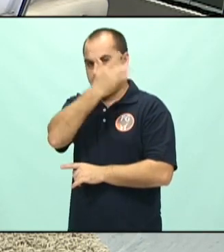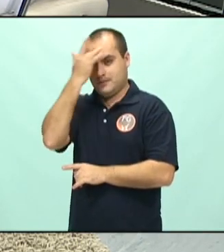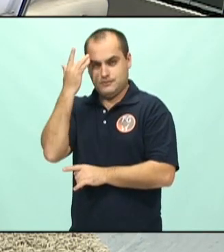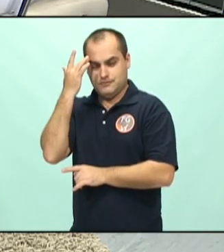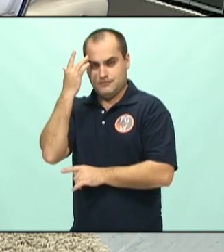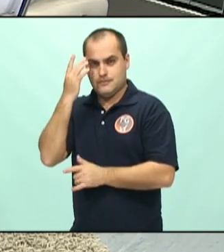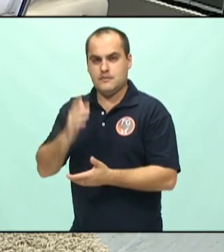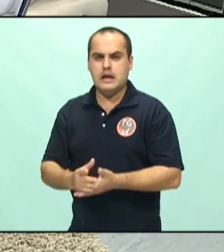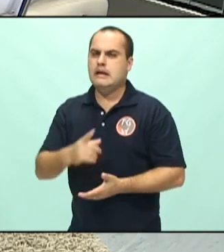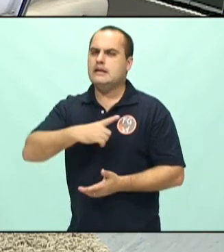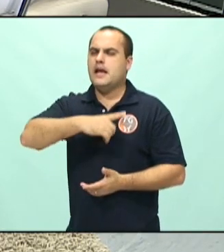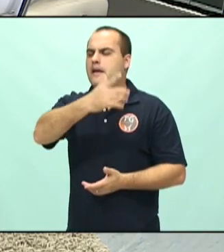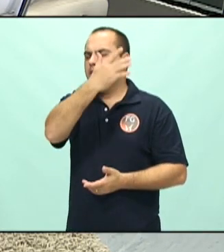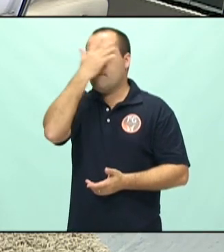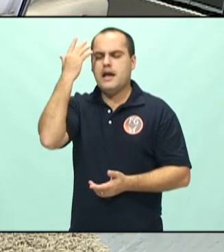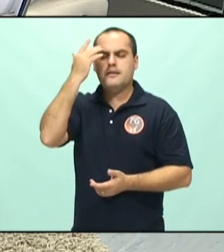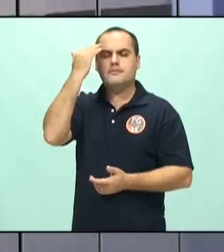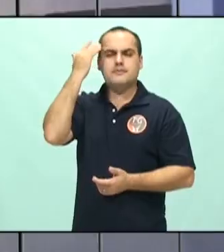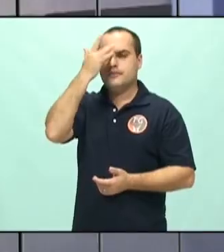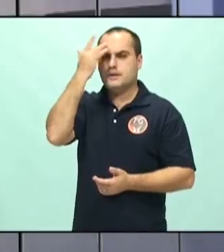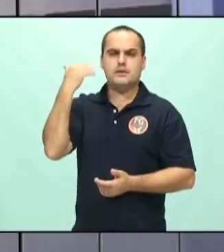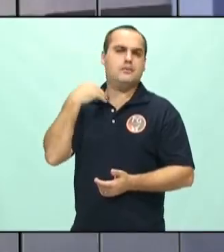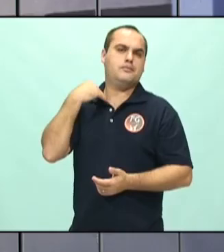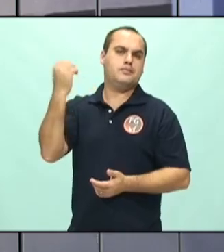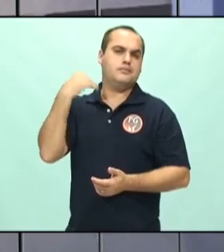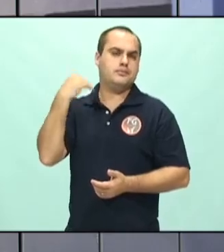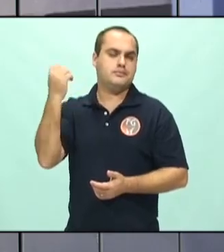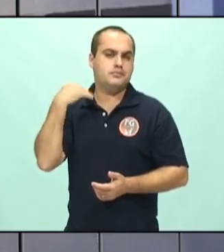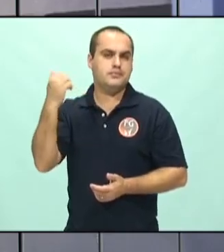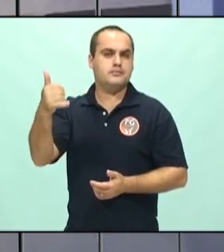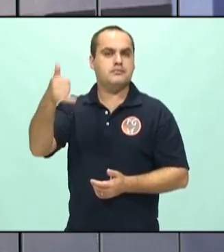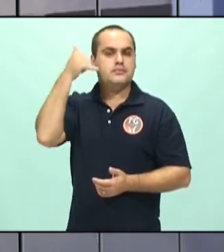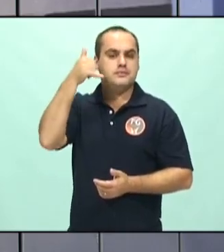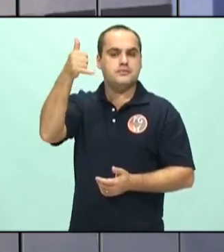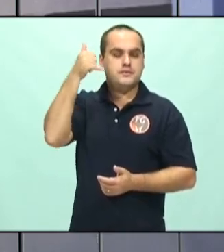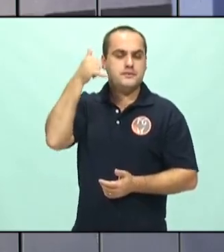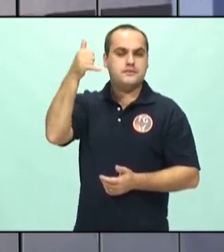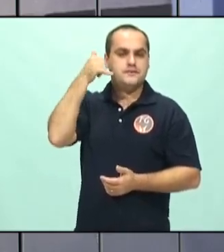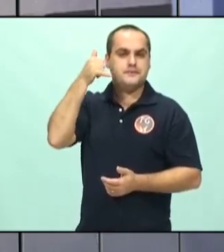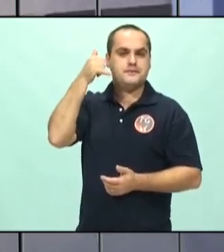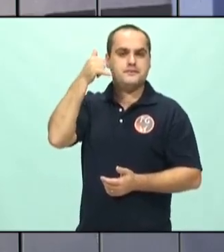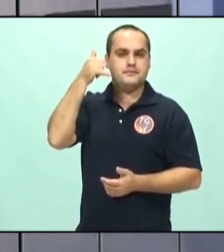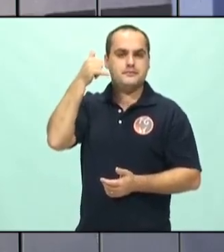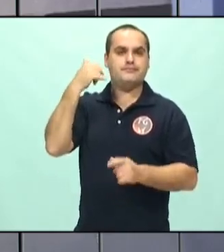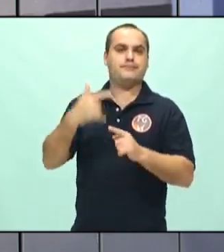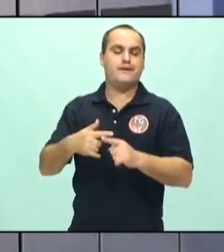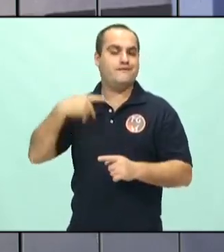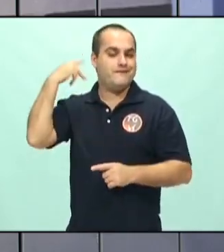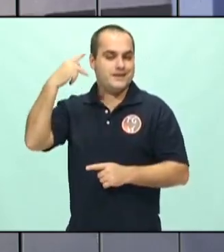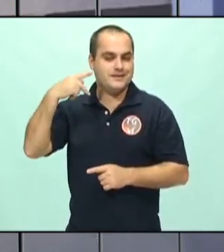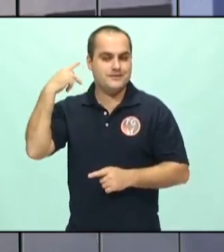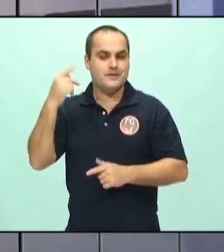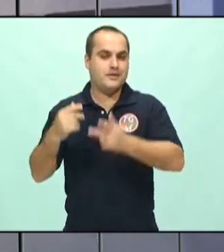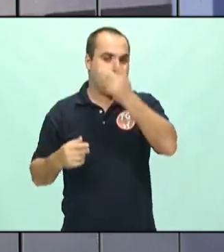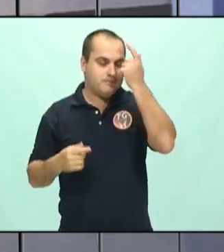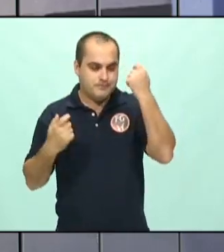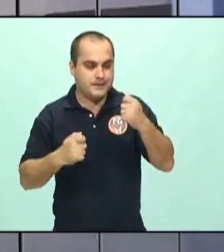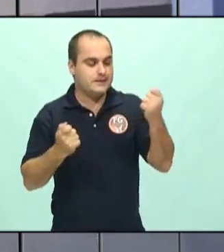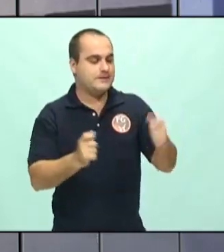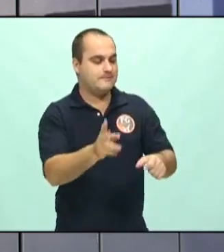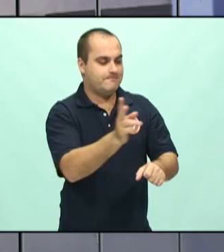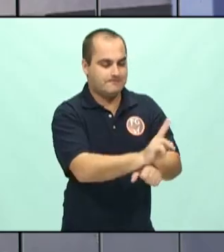é pra retirar enxame mas tô sozinho sozinho não é fácil como vereador também tem que fiscalizar